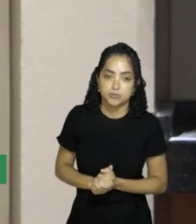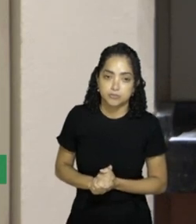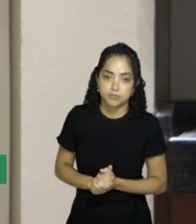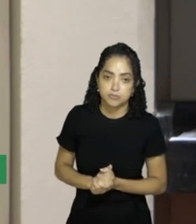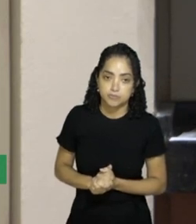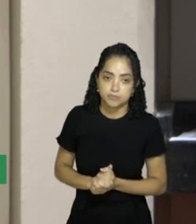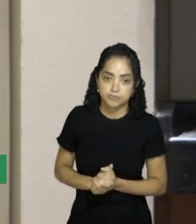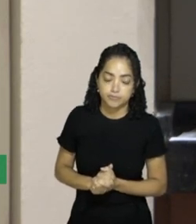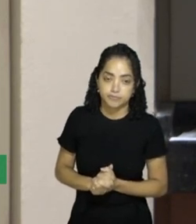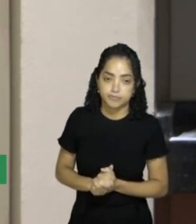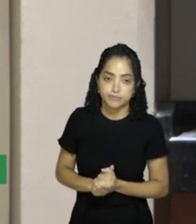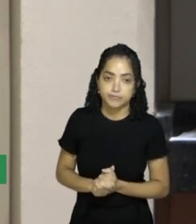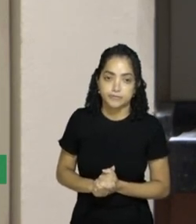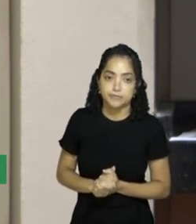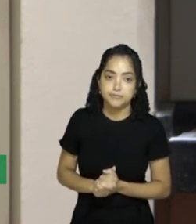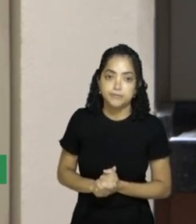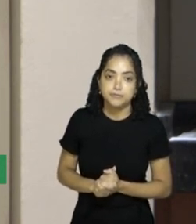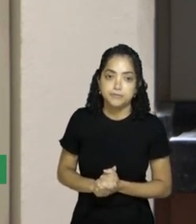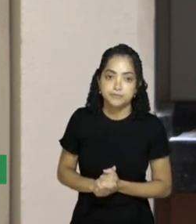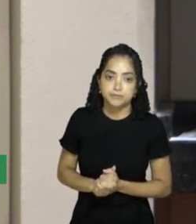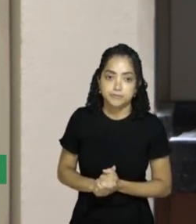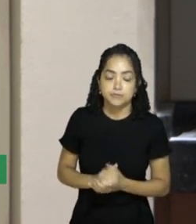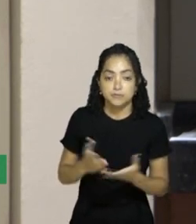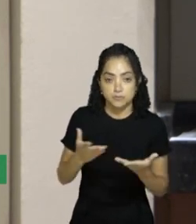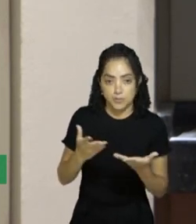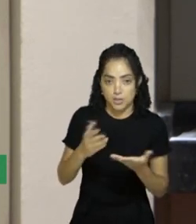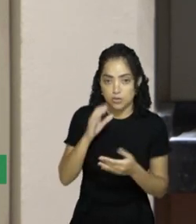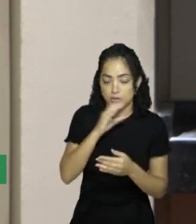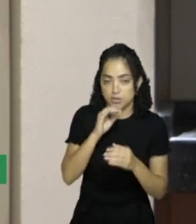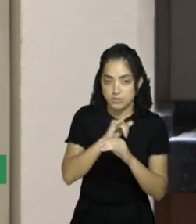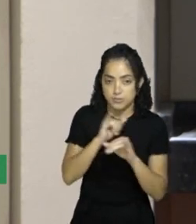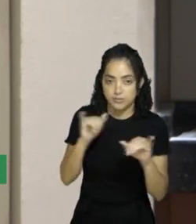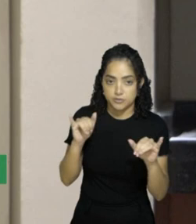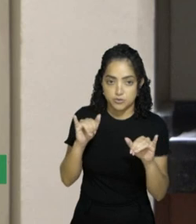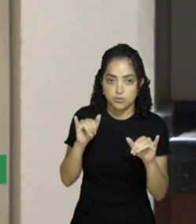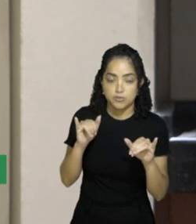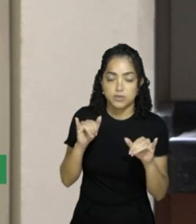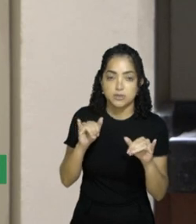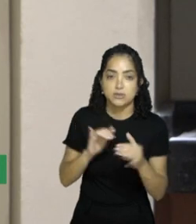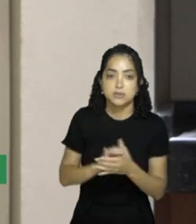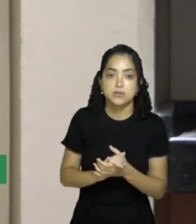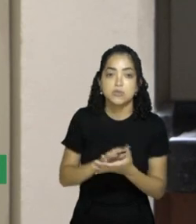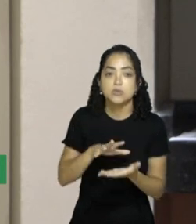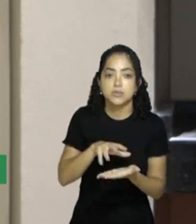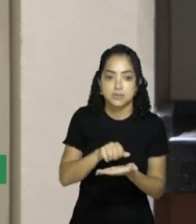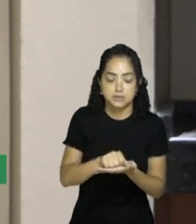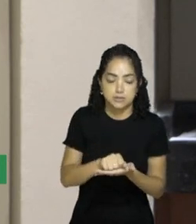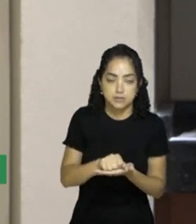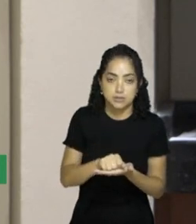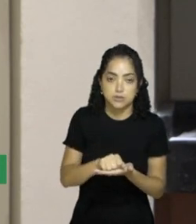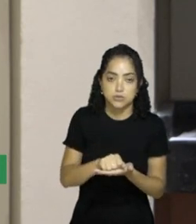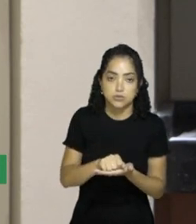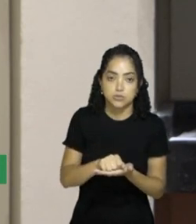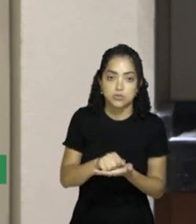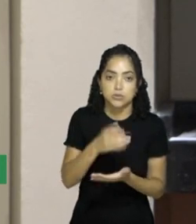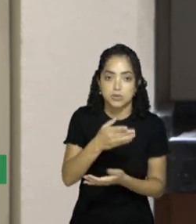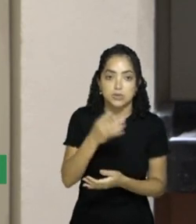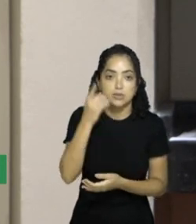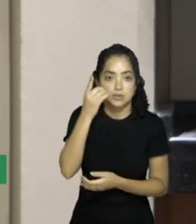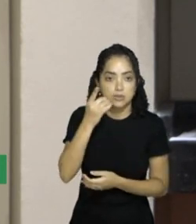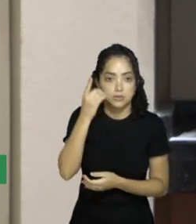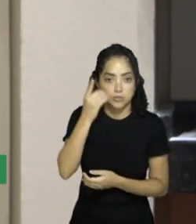Obrigado deputado Carlos Humberto ainda nas Breves comunicações em escrito para falar Deputado